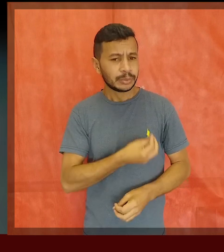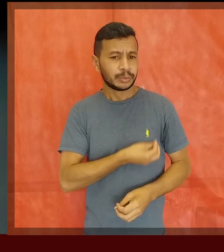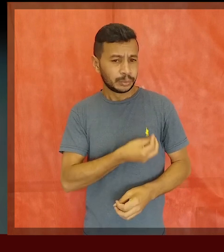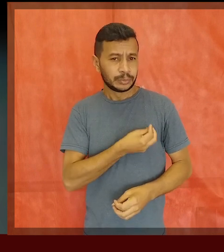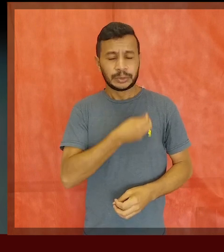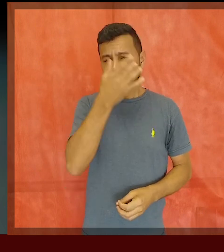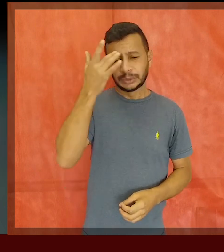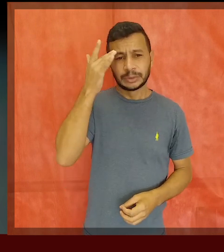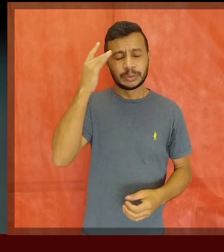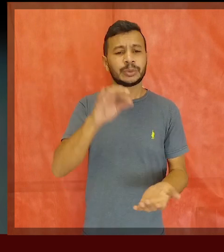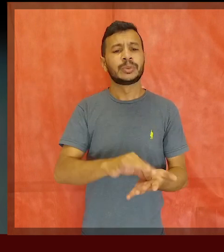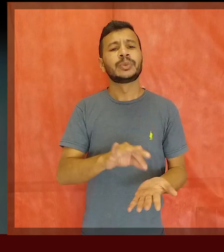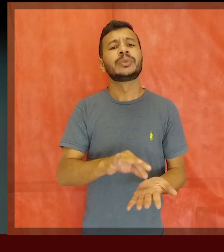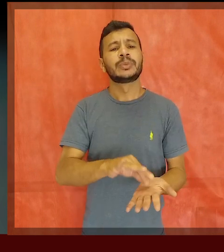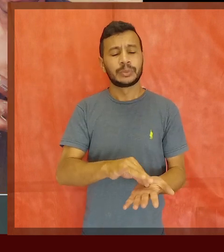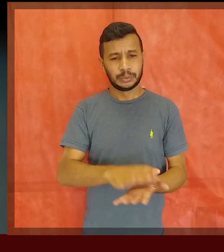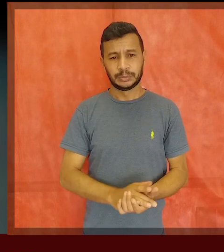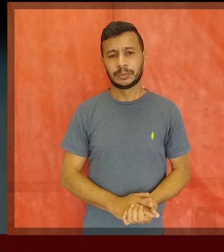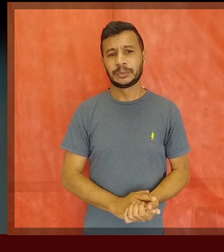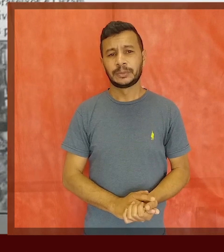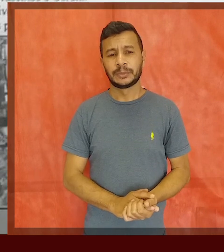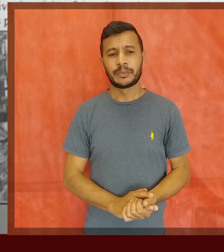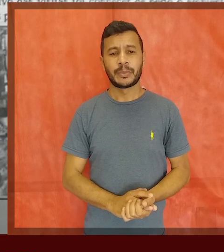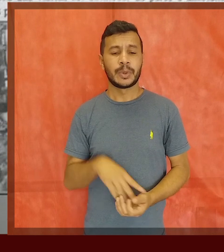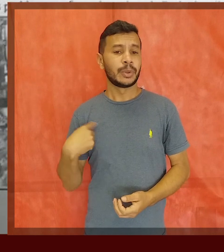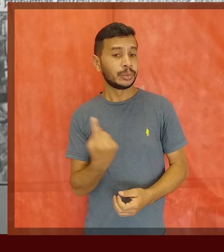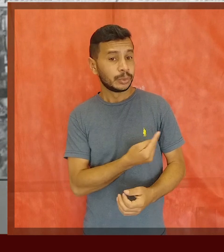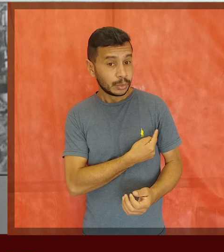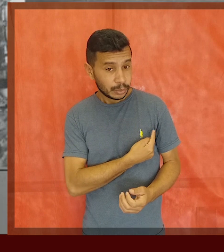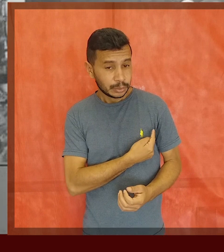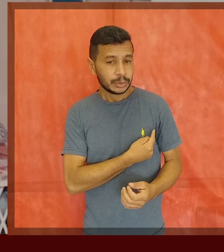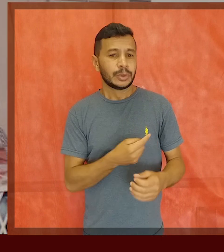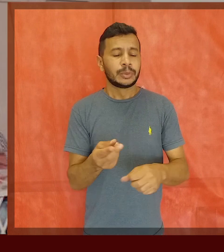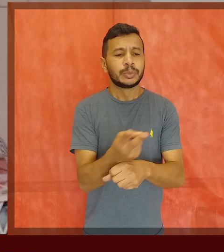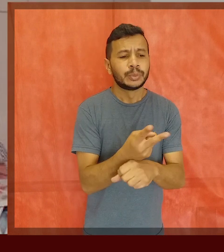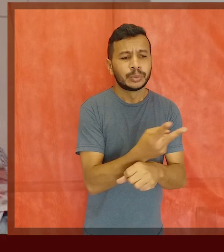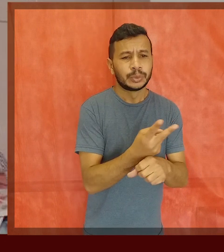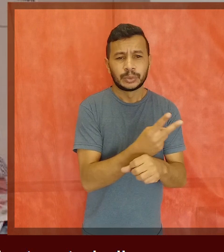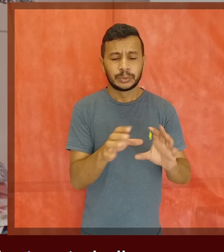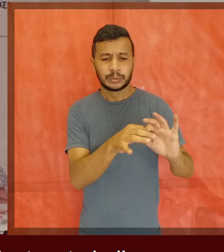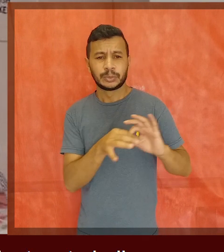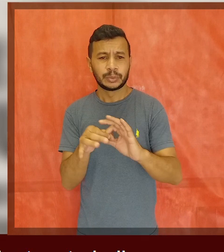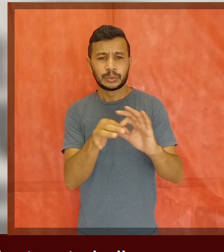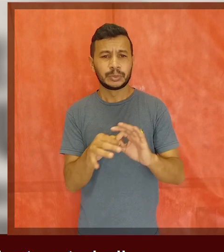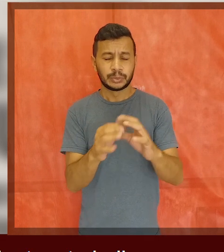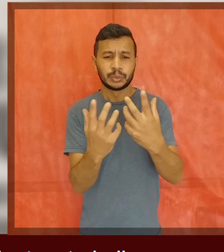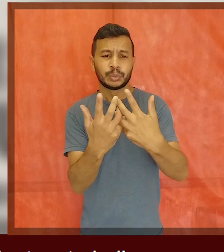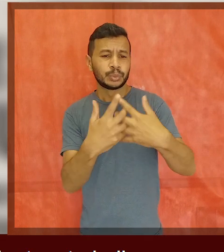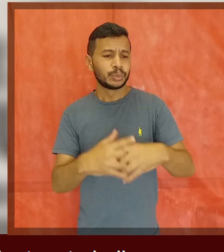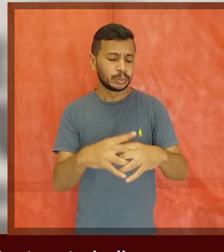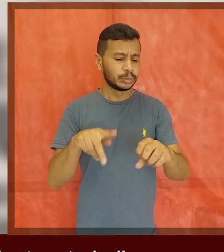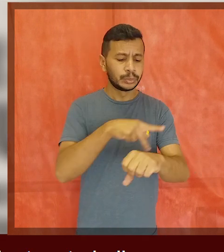que jamais as estatísticas conseguiram expressar. Buscamos o apoio do movimento sindical sueco para